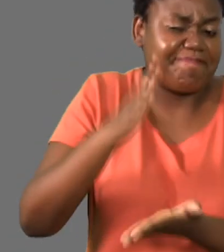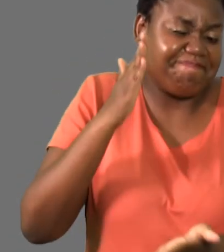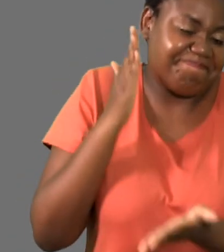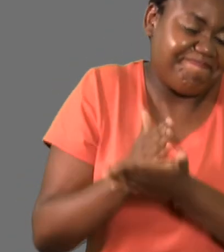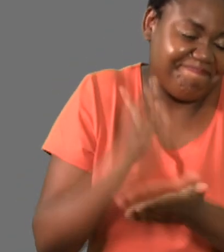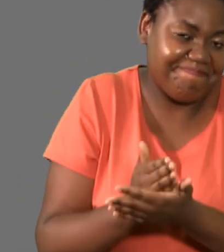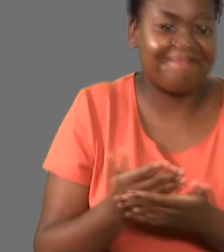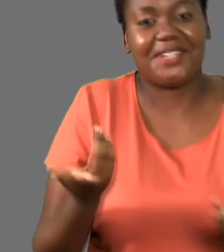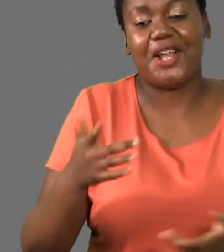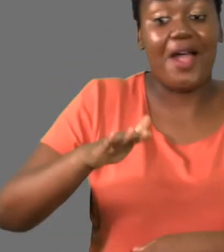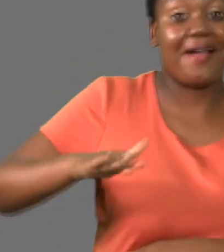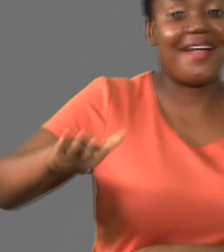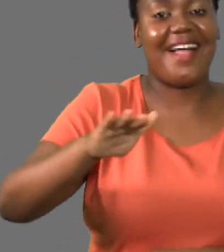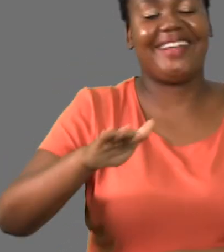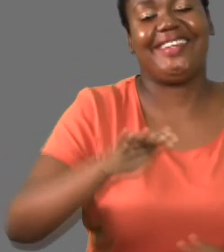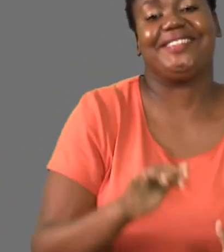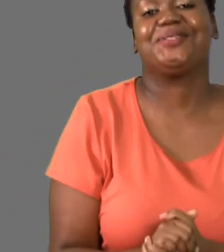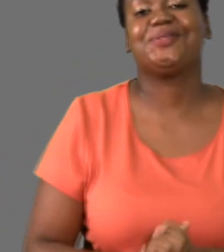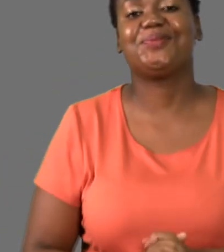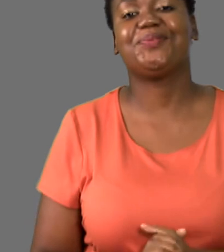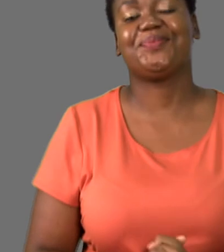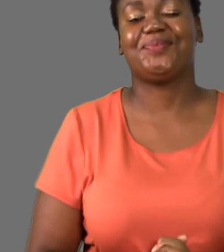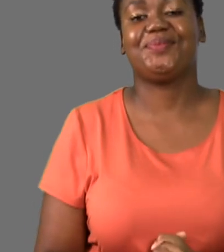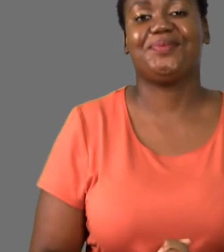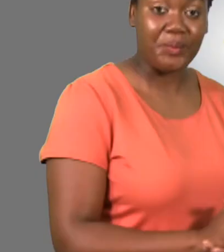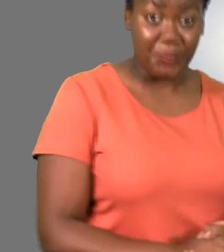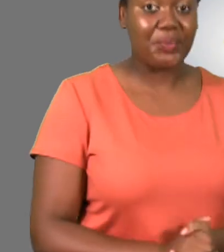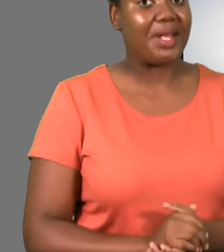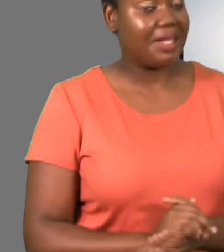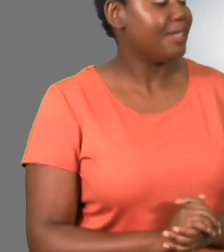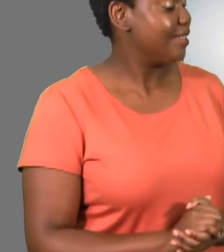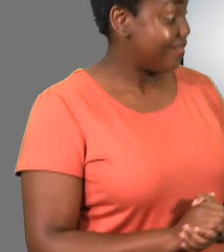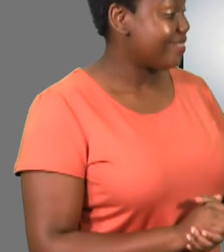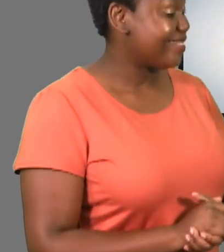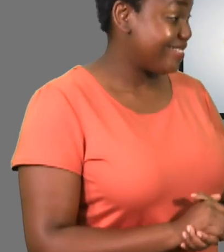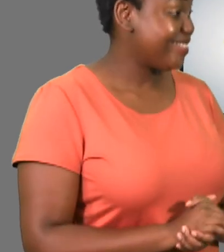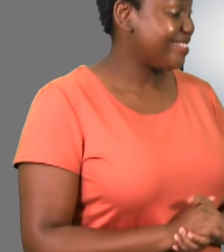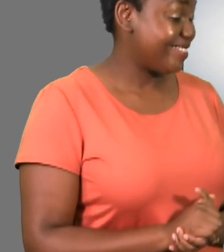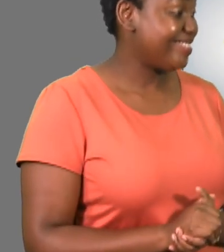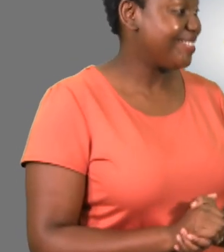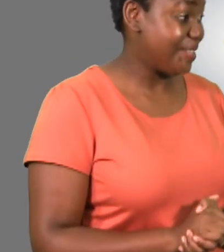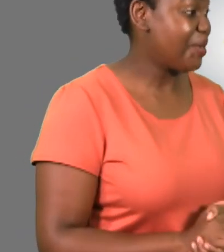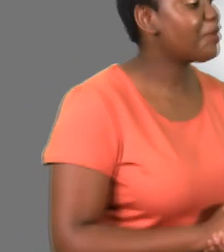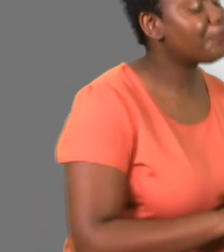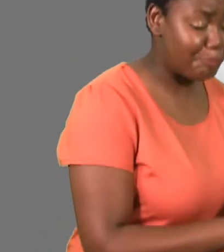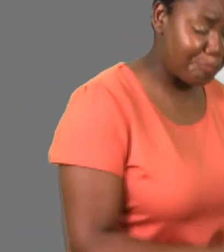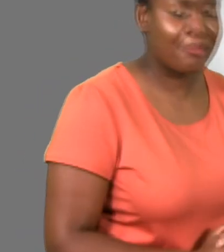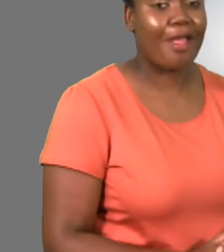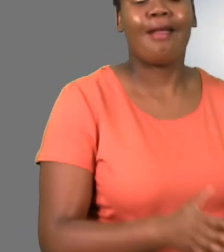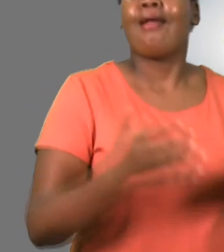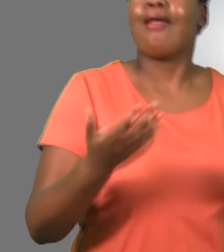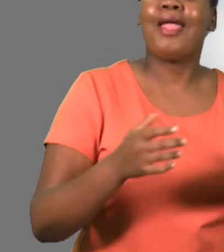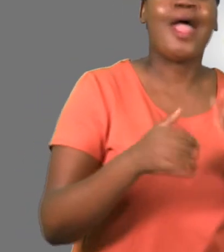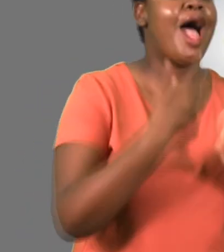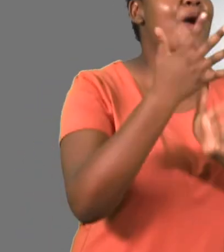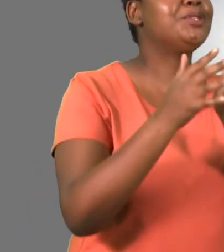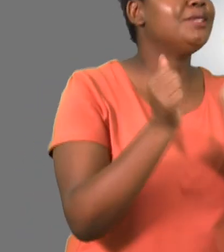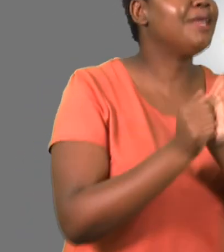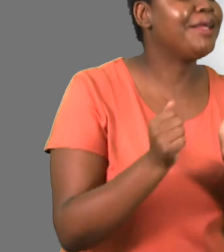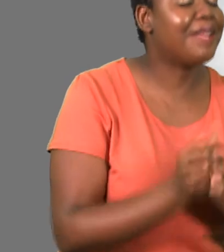teremos uma sociedade verdadeiramente inclusiva. Agora, vamos aprender a língua de sinais.